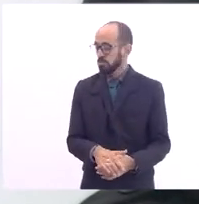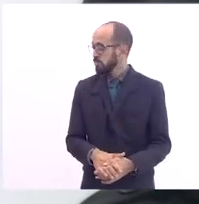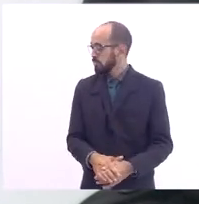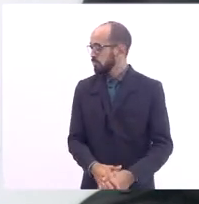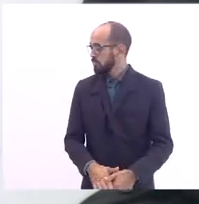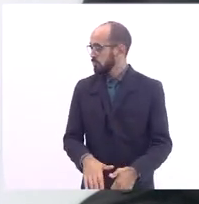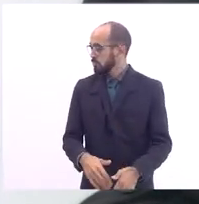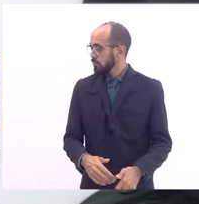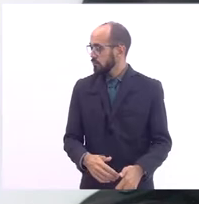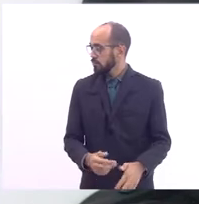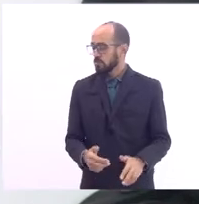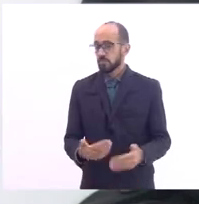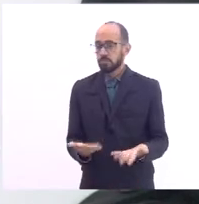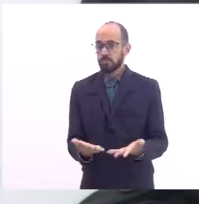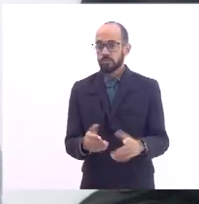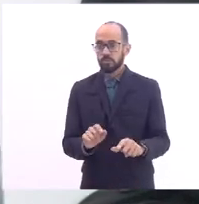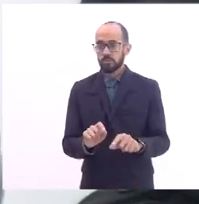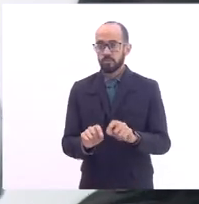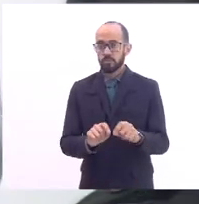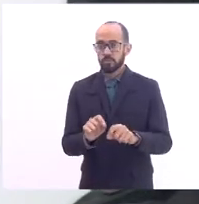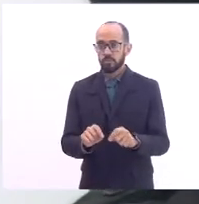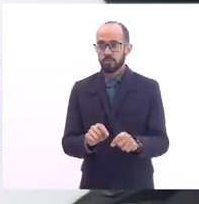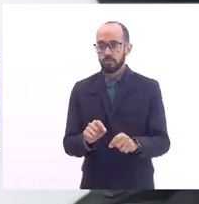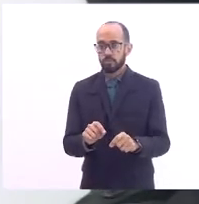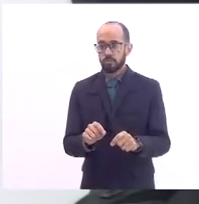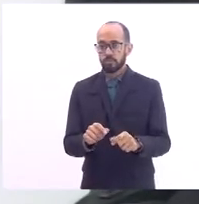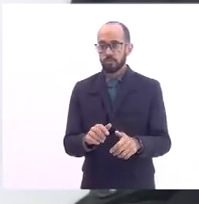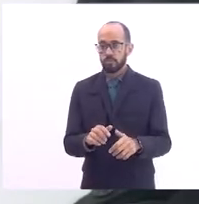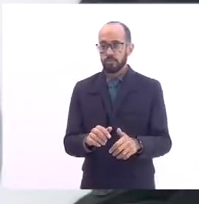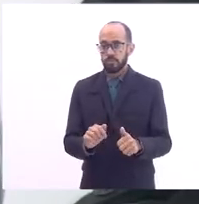e até de CPI, uma reunião da CPI na semana retrasada.